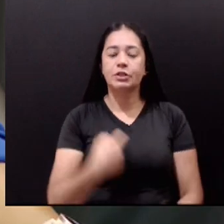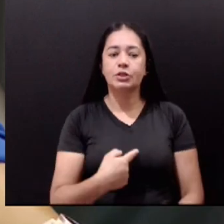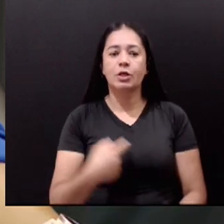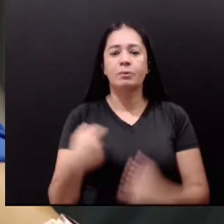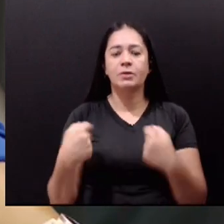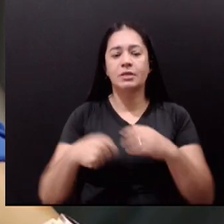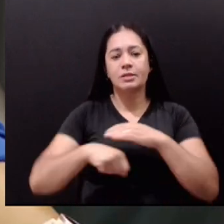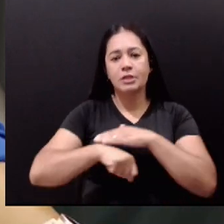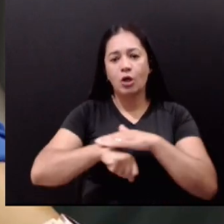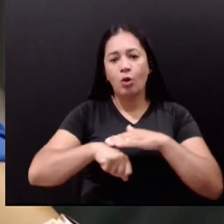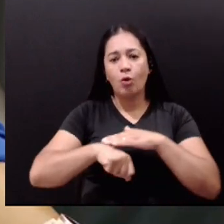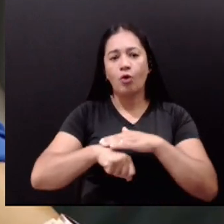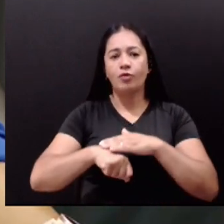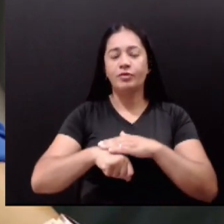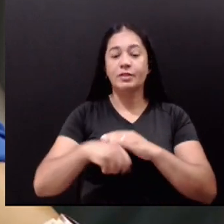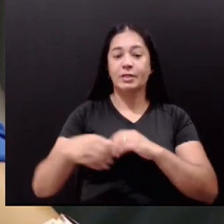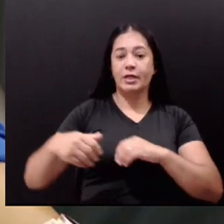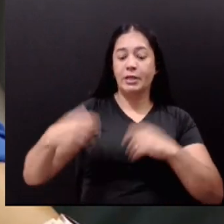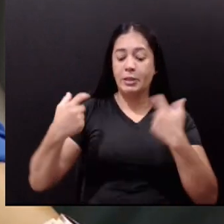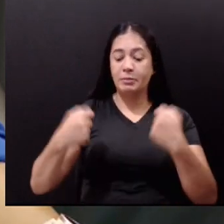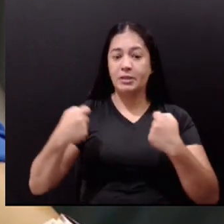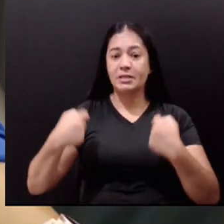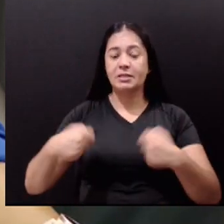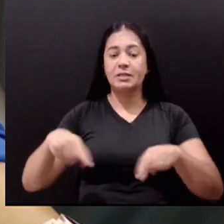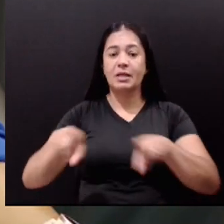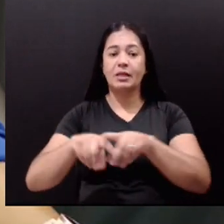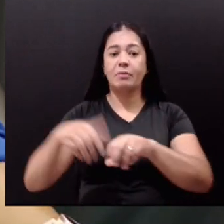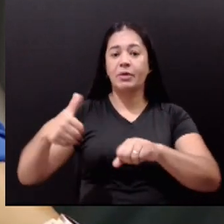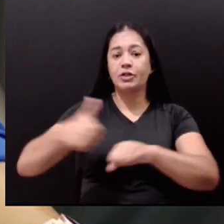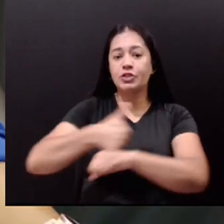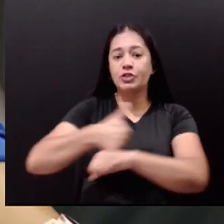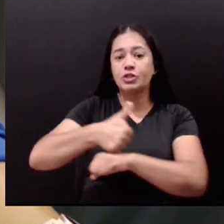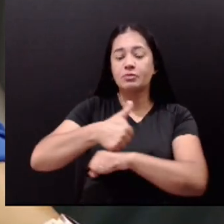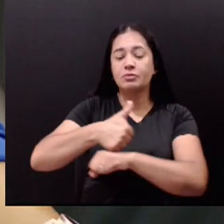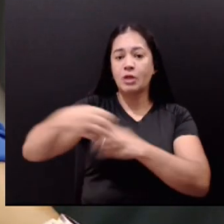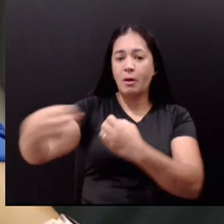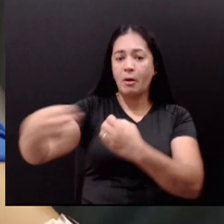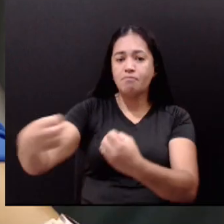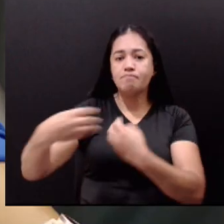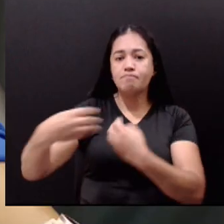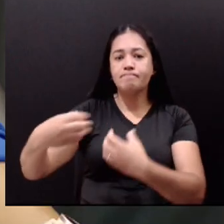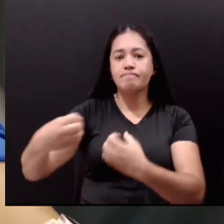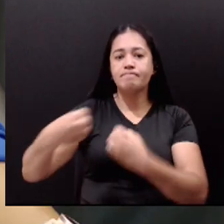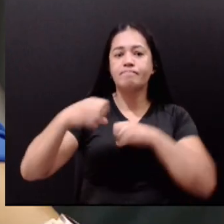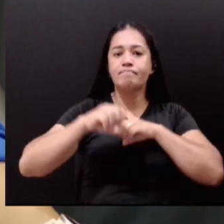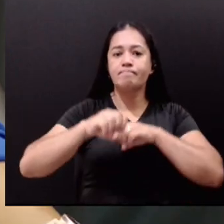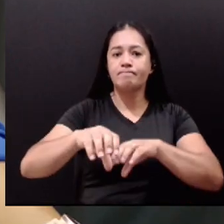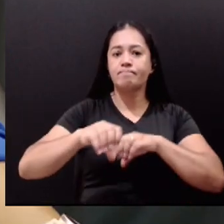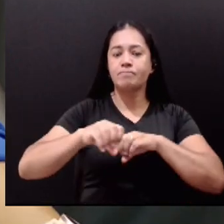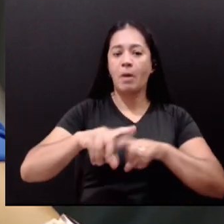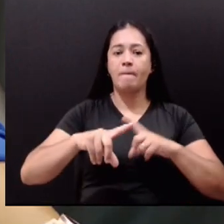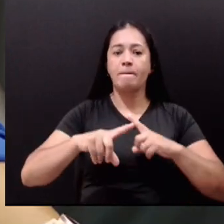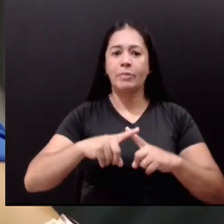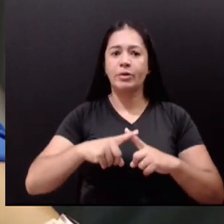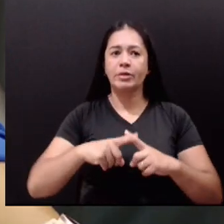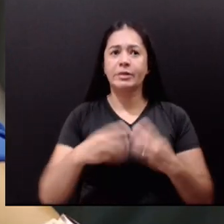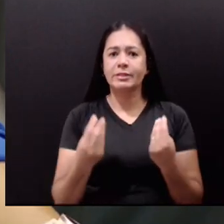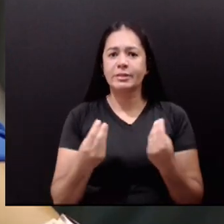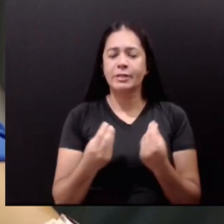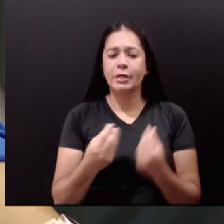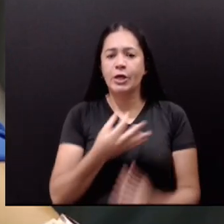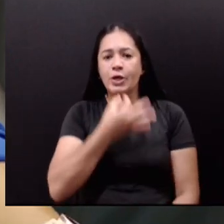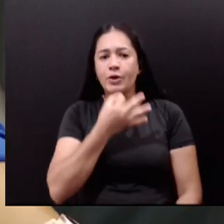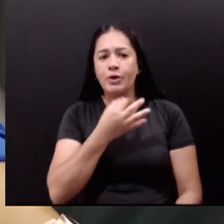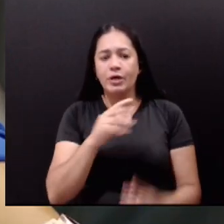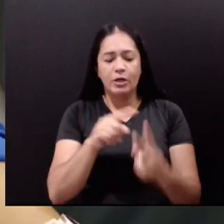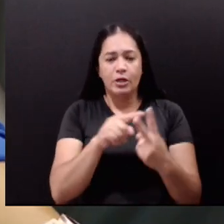de profissionais para nos direcionar, na verdade, porque é algo, acredito que para os pais, novo,